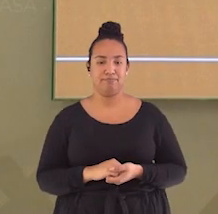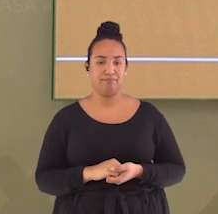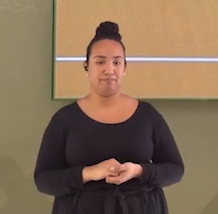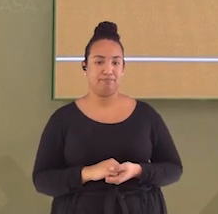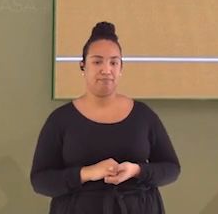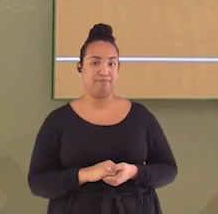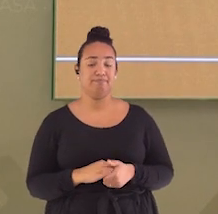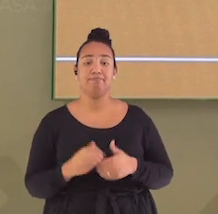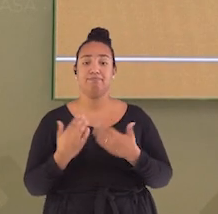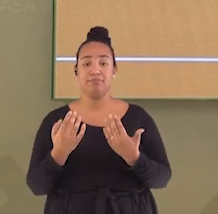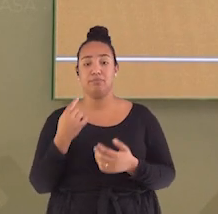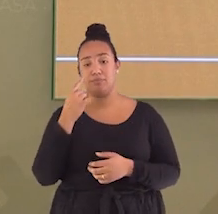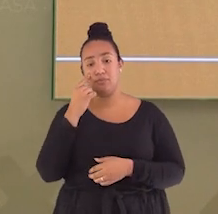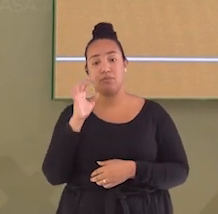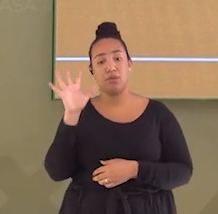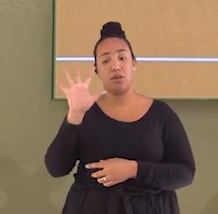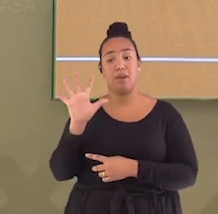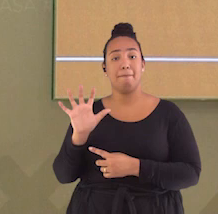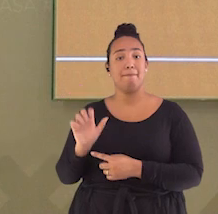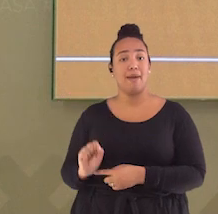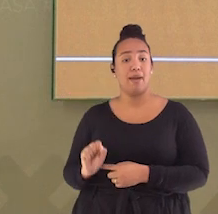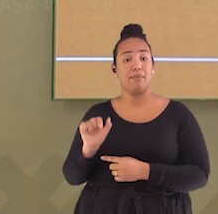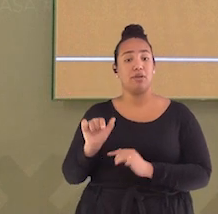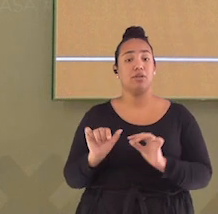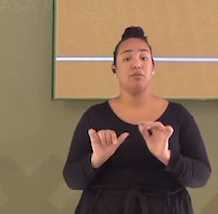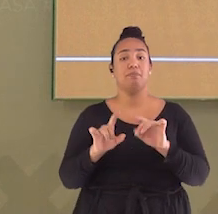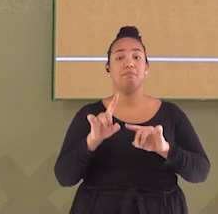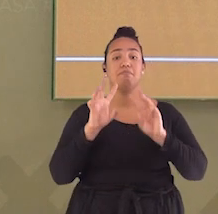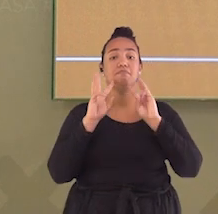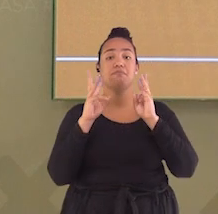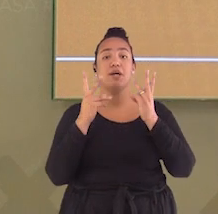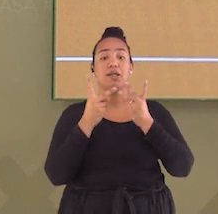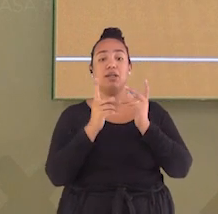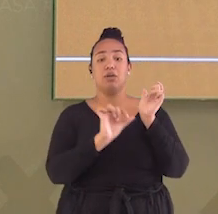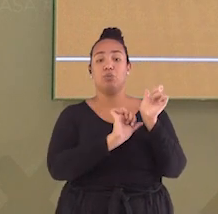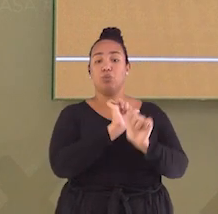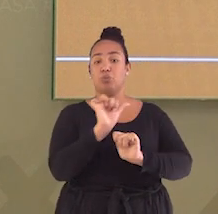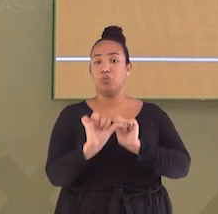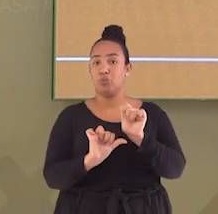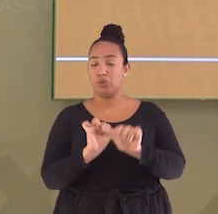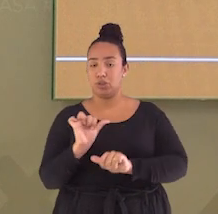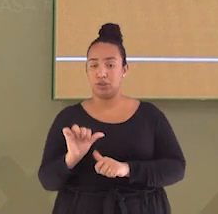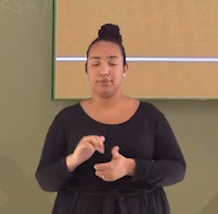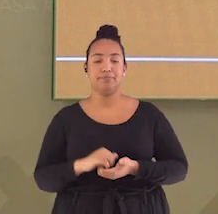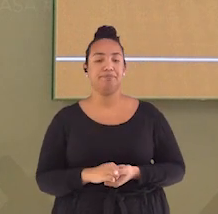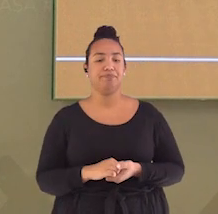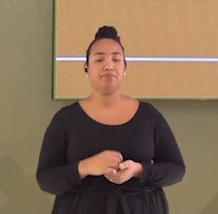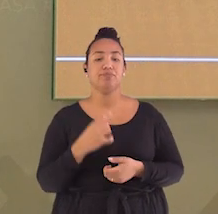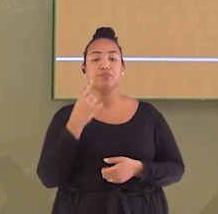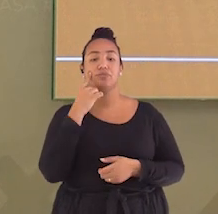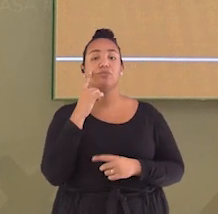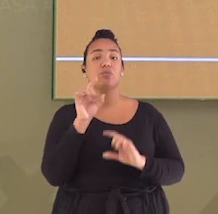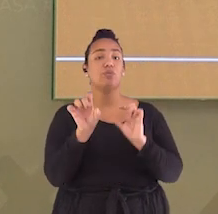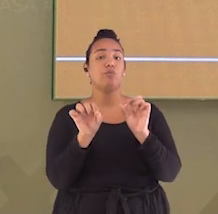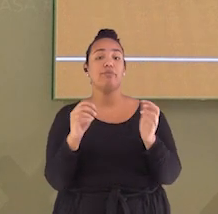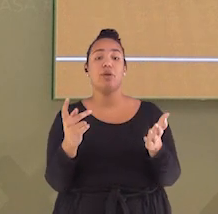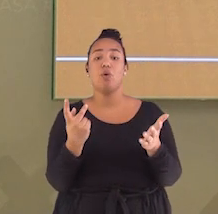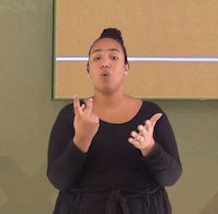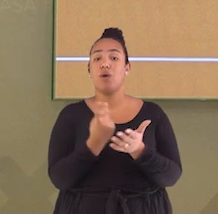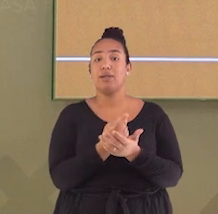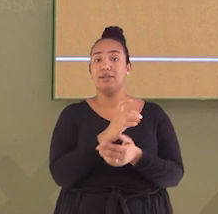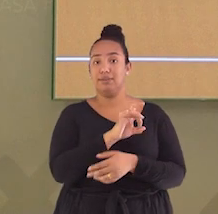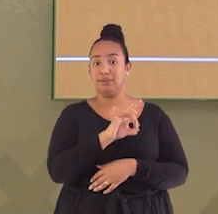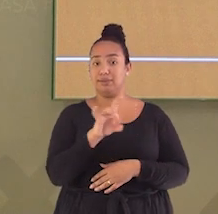E aqui eu tenho um mapa de transformações da matéria. Observem bem o que vai ocorrer